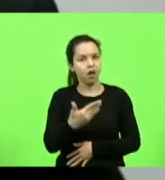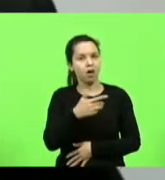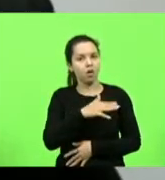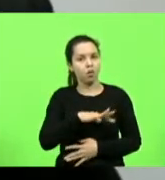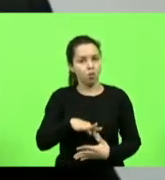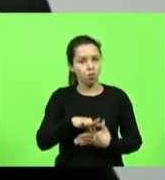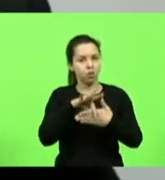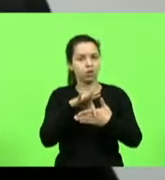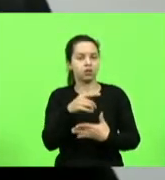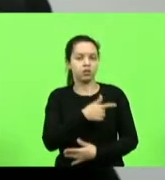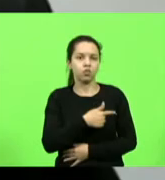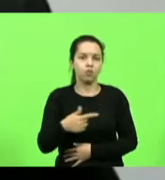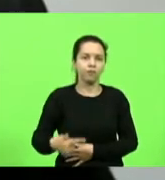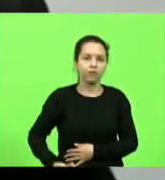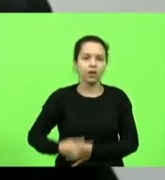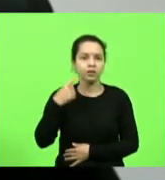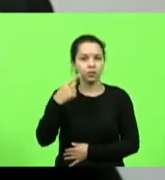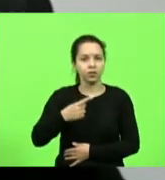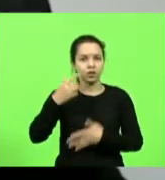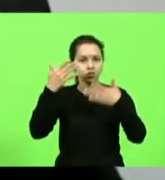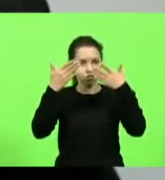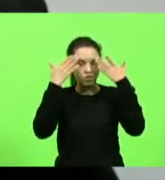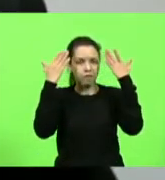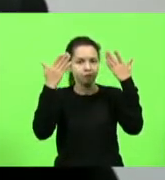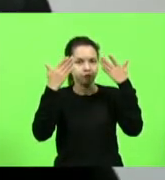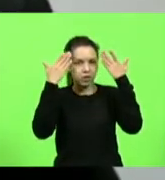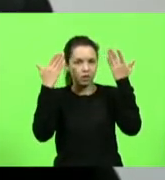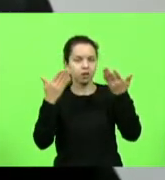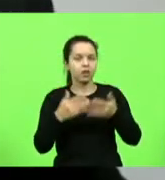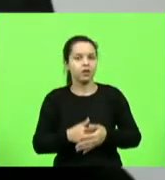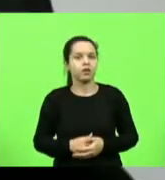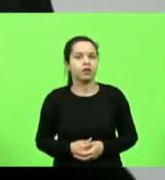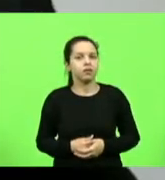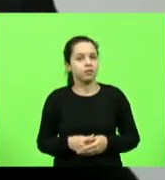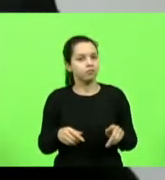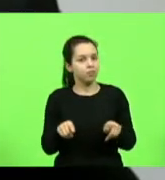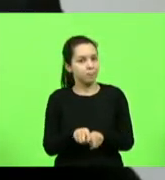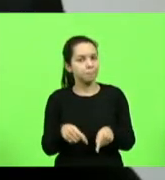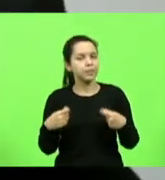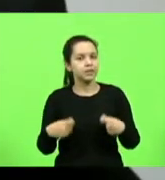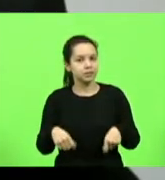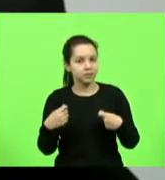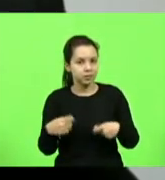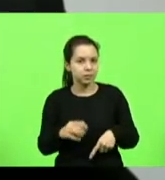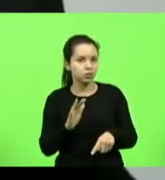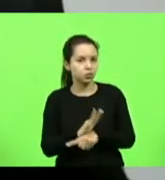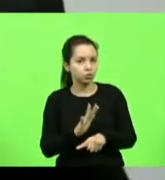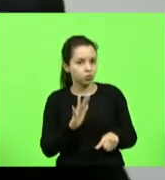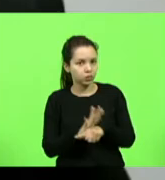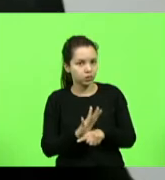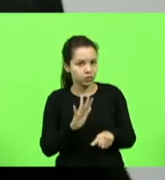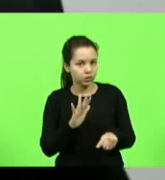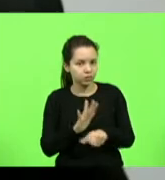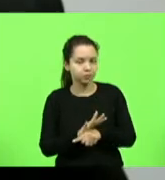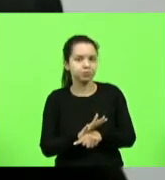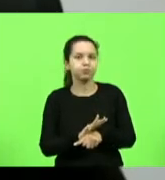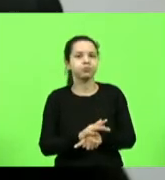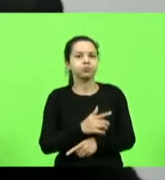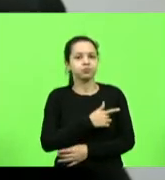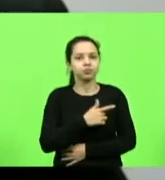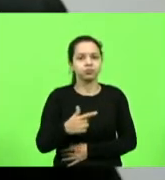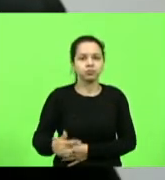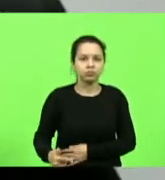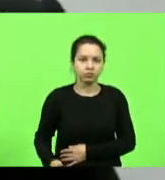do governo, o deputado José Milton Schaefer, também possa contribuir na questão de que o governador